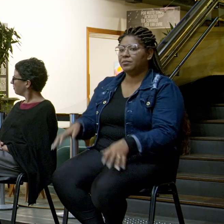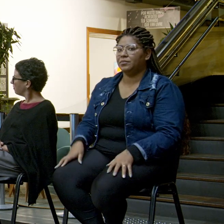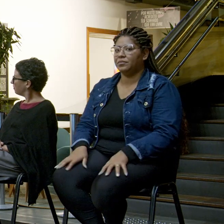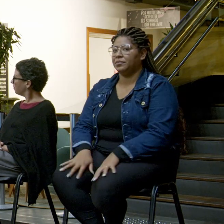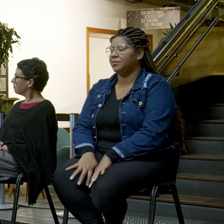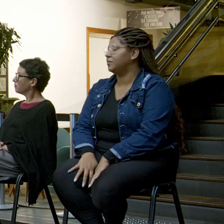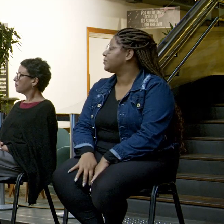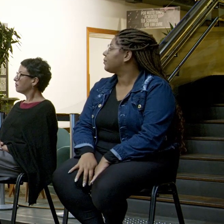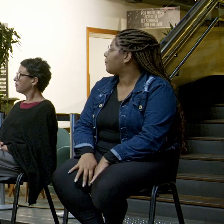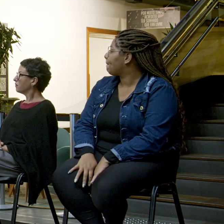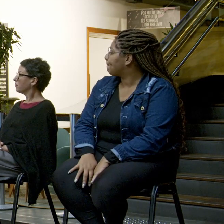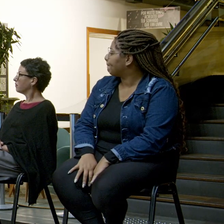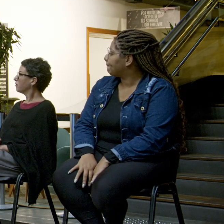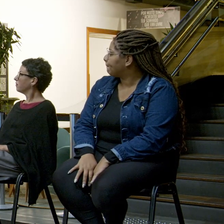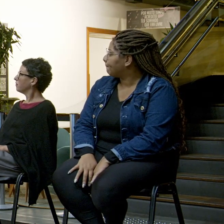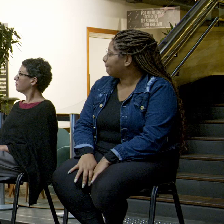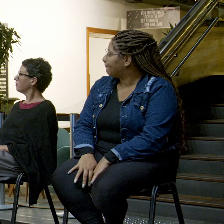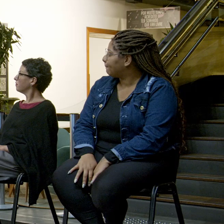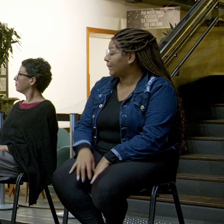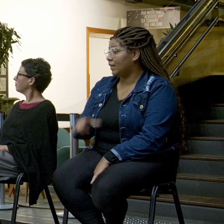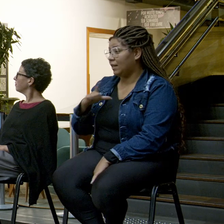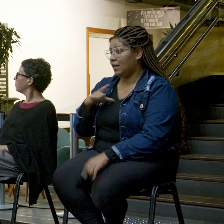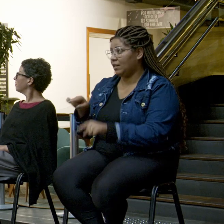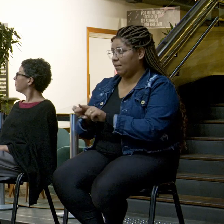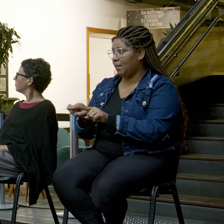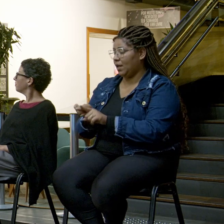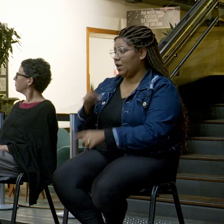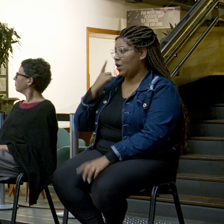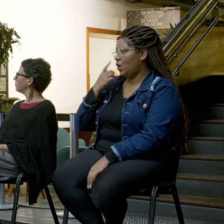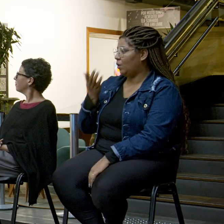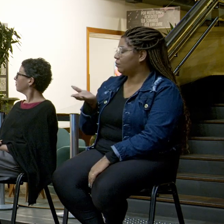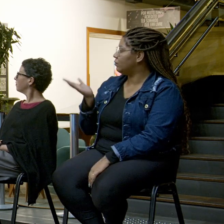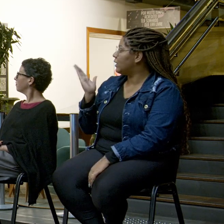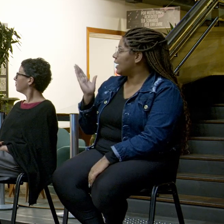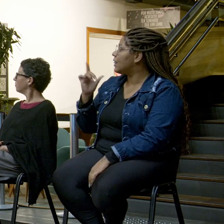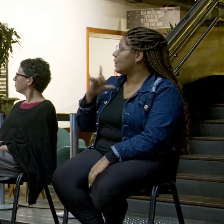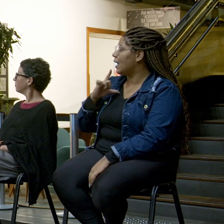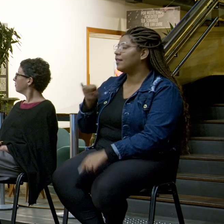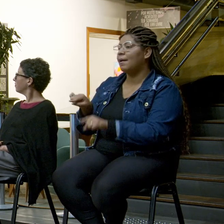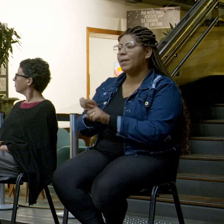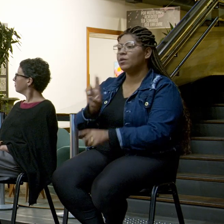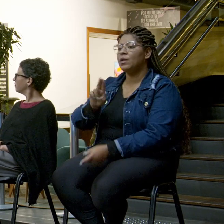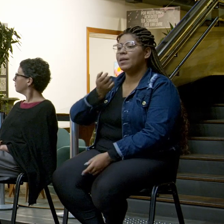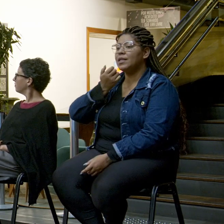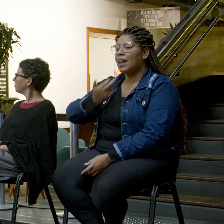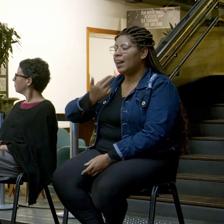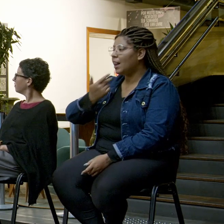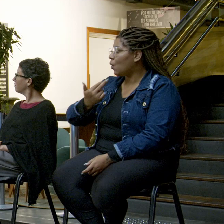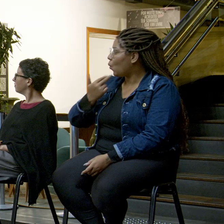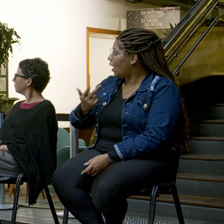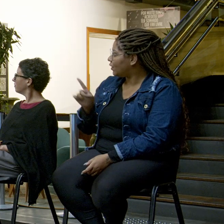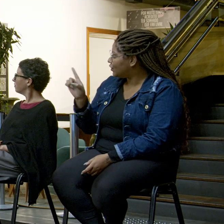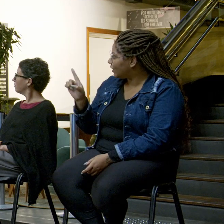E aí tem, enfim, aqui no Xi a gente também tem essa linguagem que também